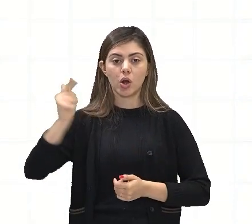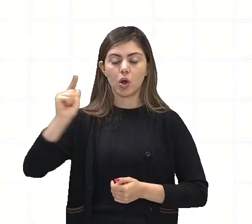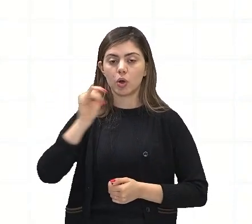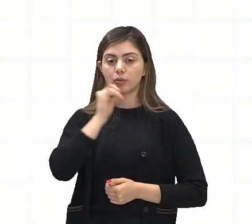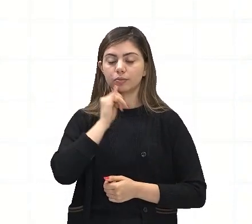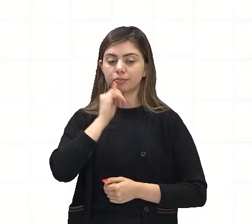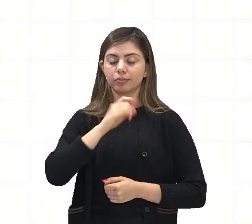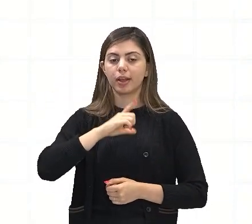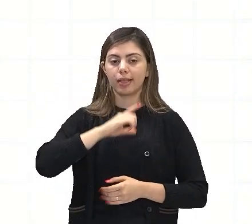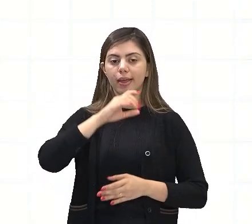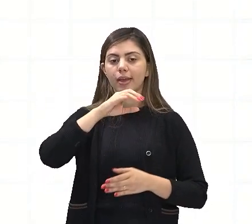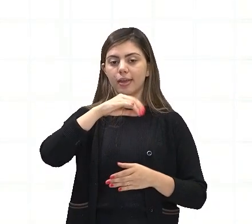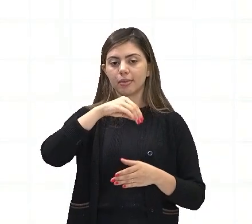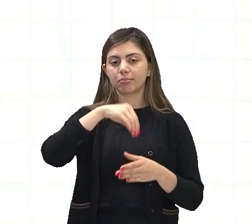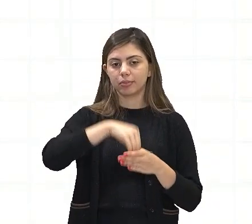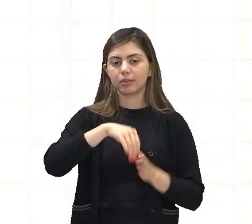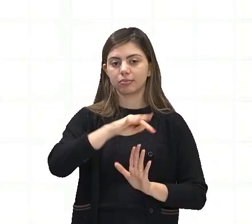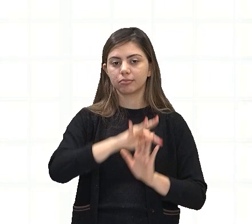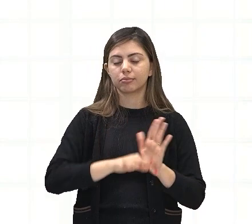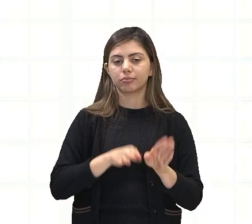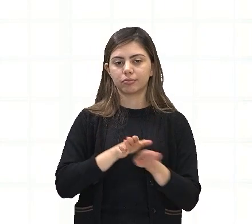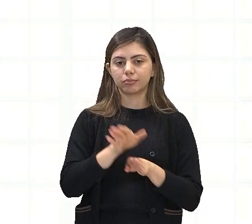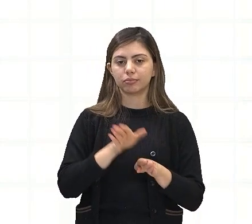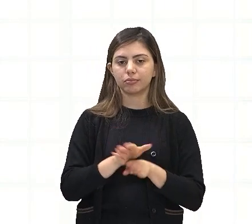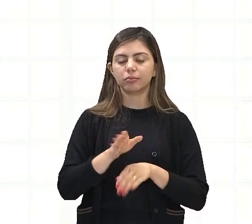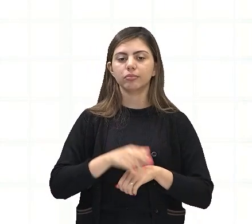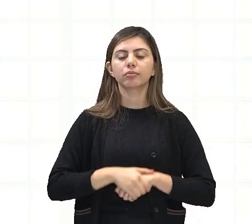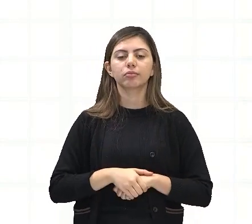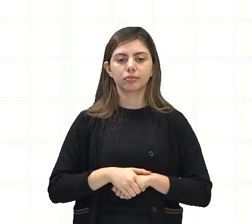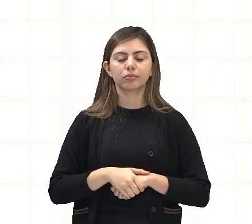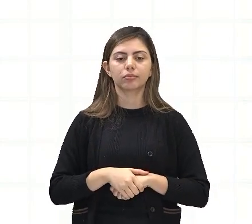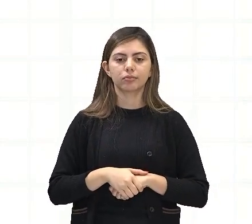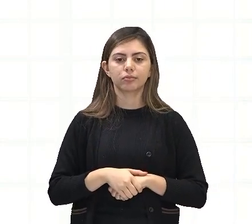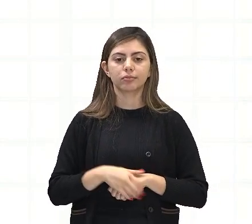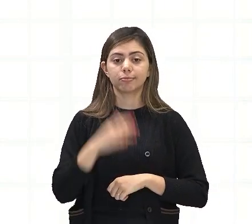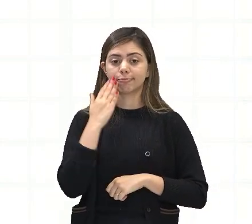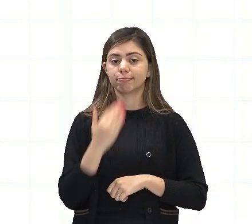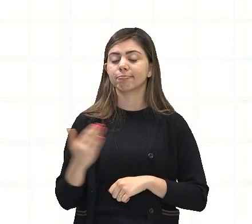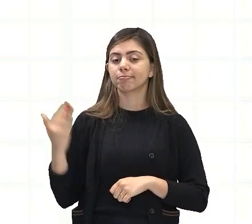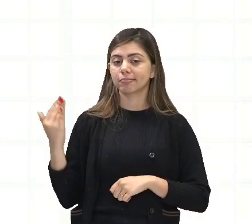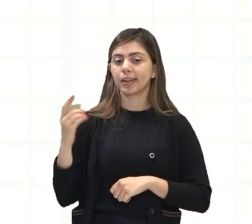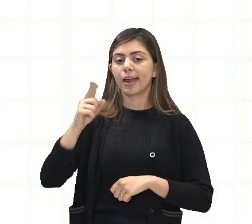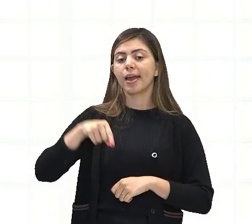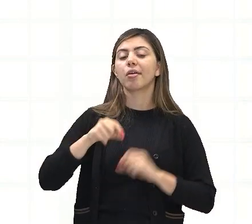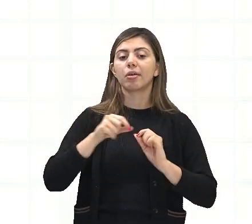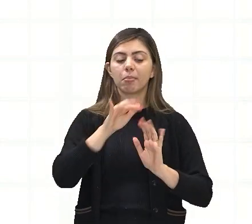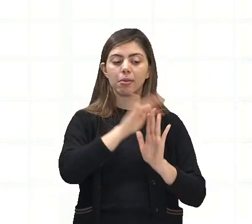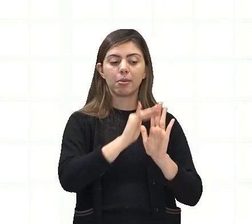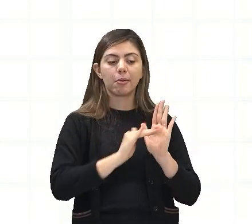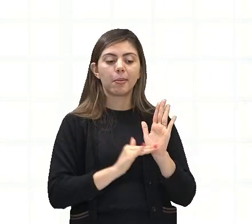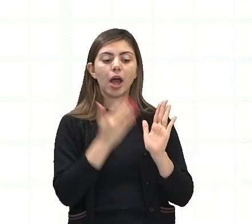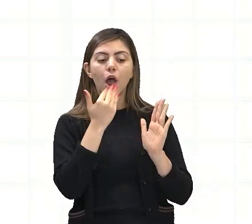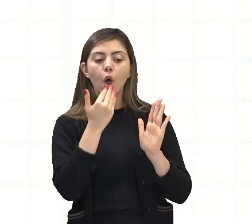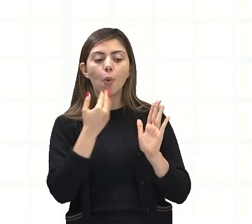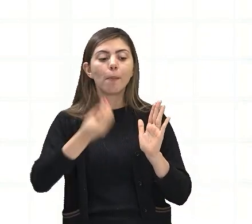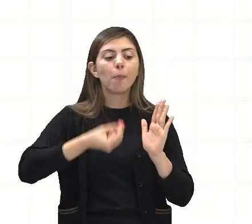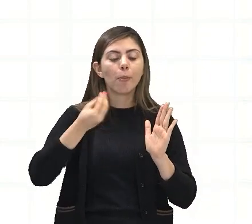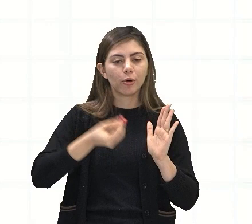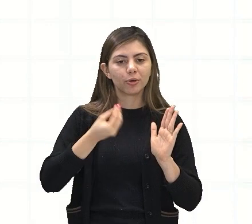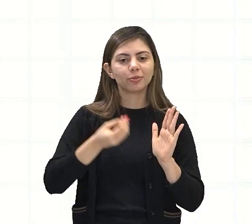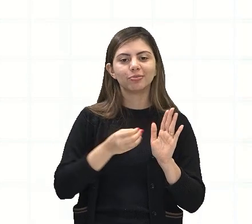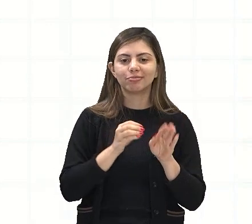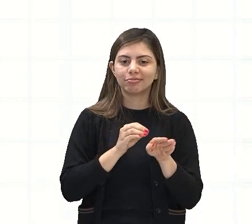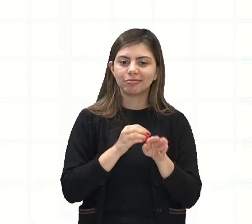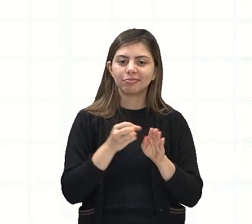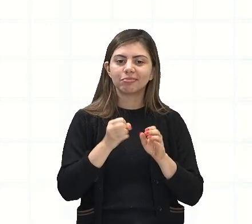de texto injuntivo ou instrucional. Uma receita culinária. Essa aqui é bem fácil, todo